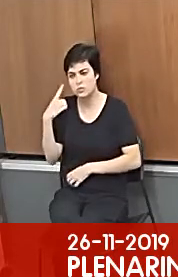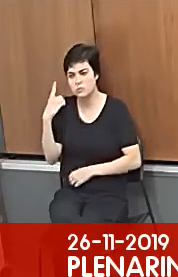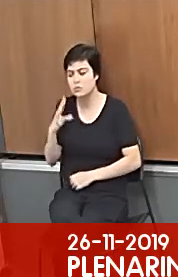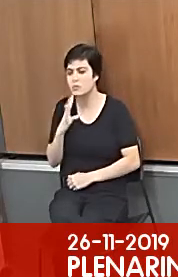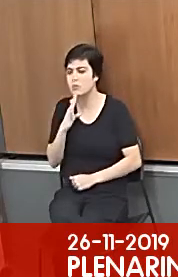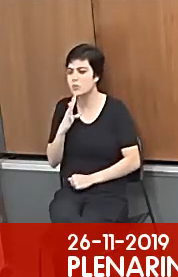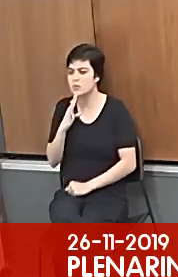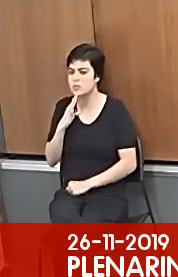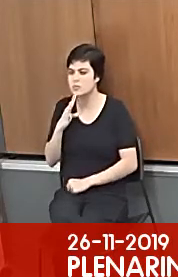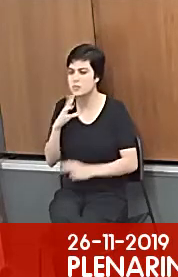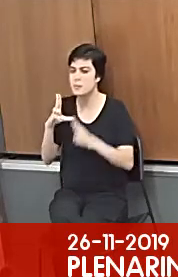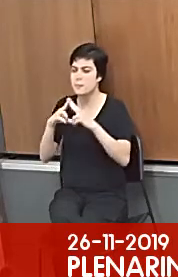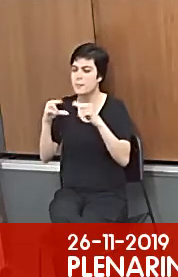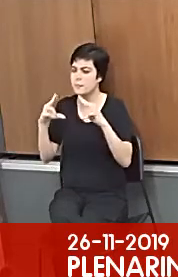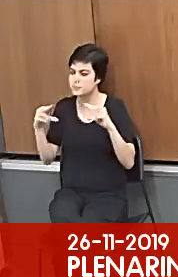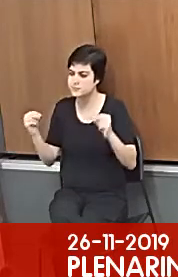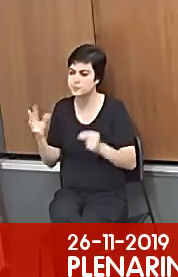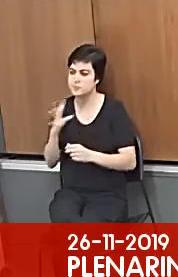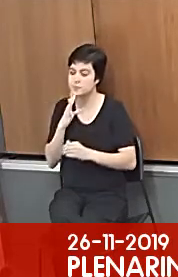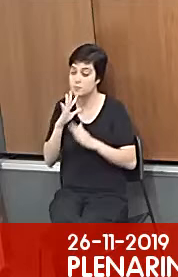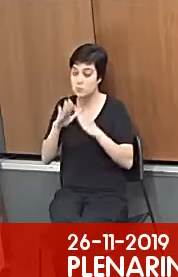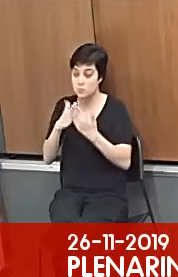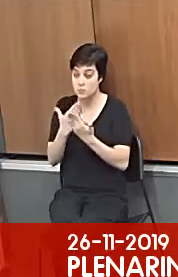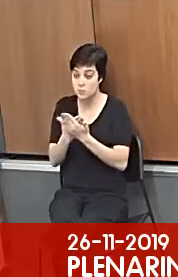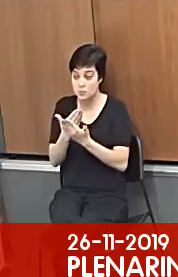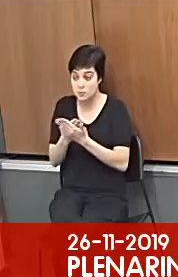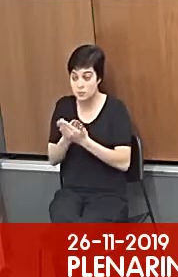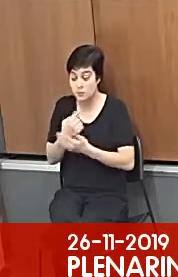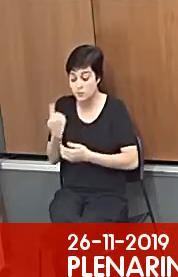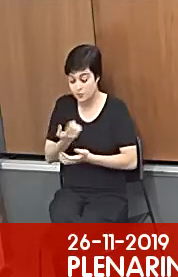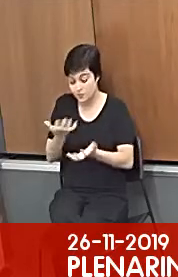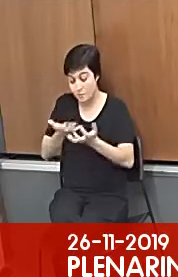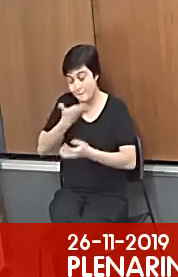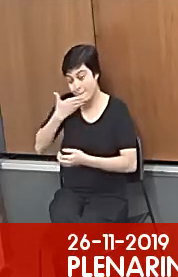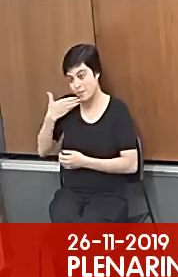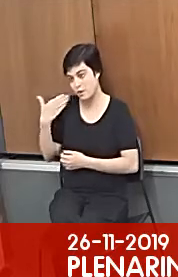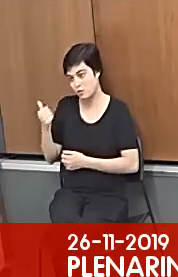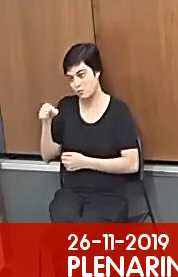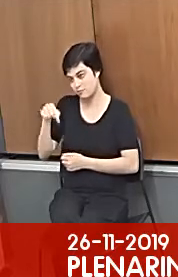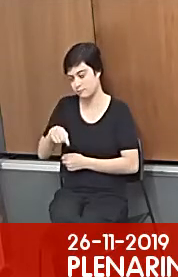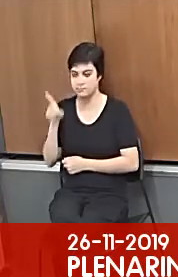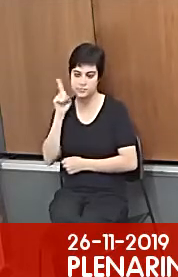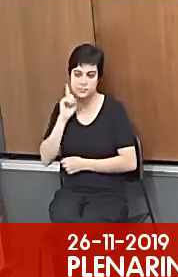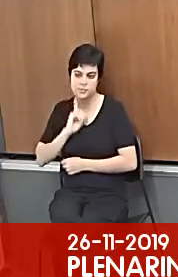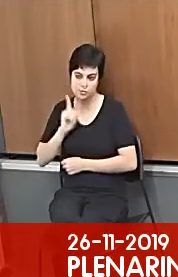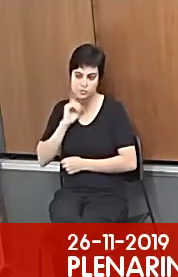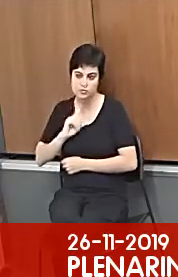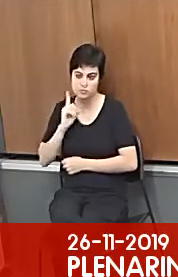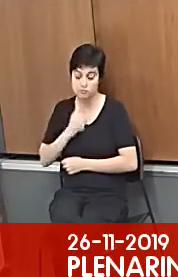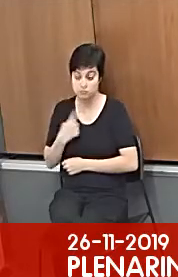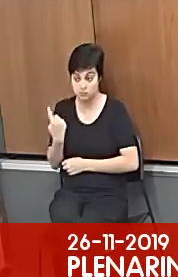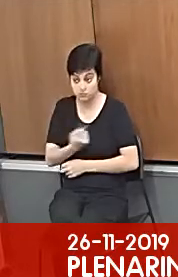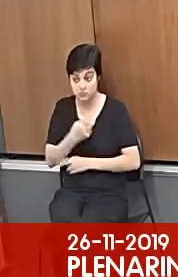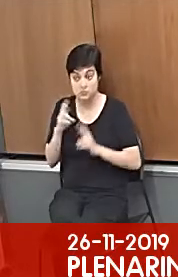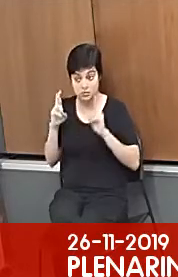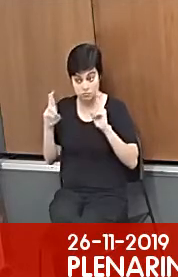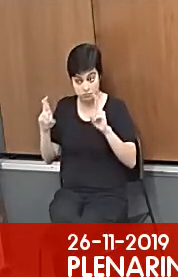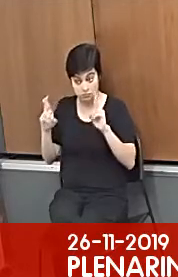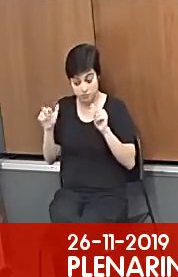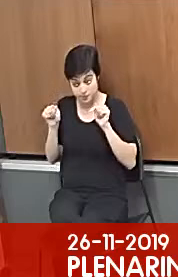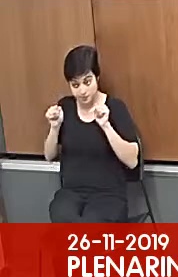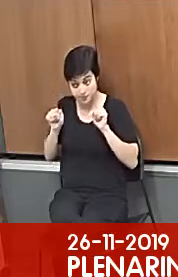conhecer outras escolas, e a gente quer o melhor para o Estado de Minas Gerais. E a nossa responsabilidade